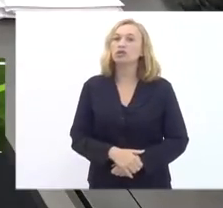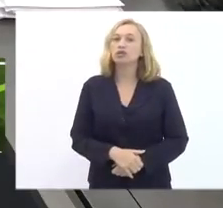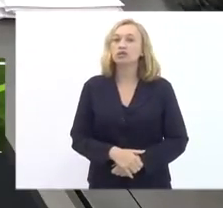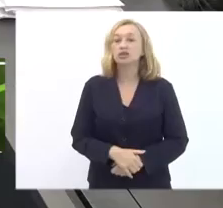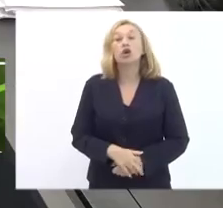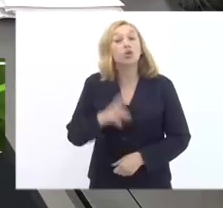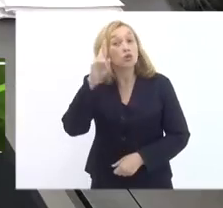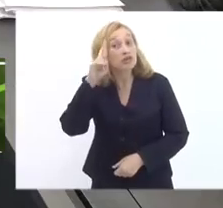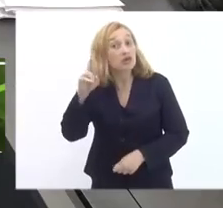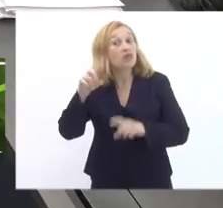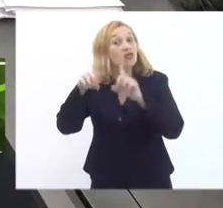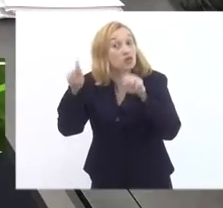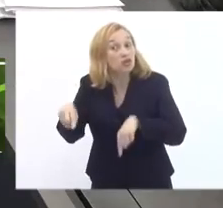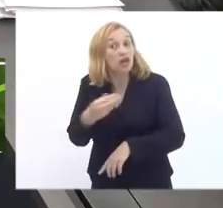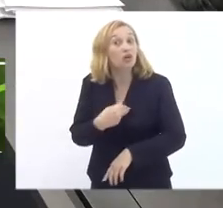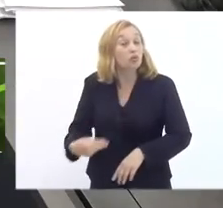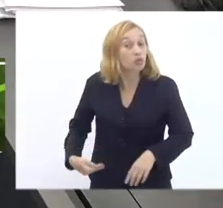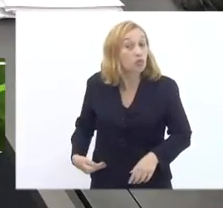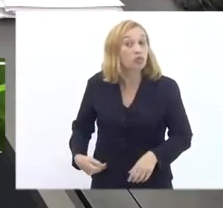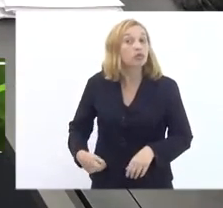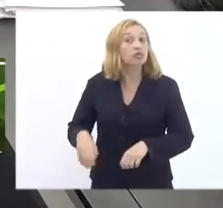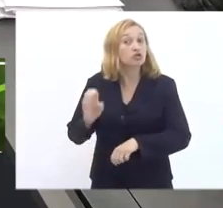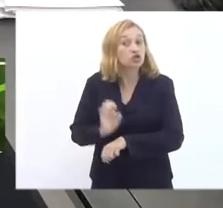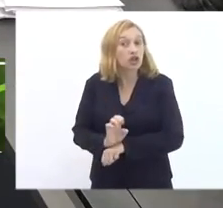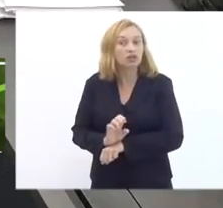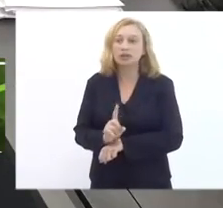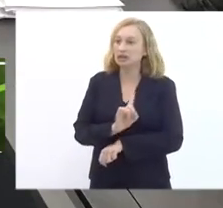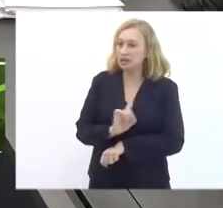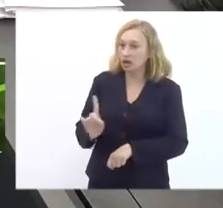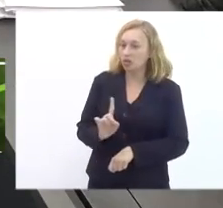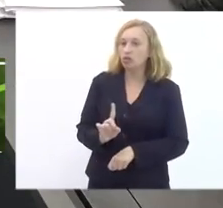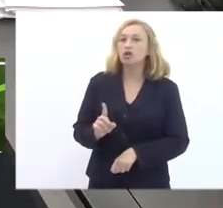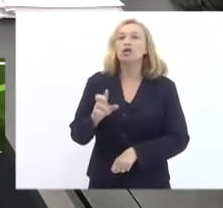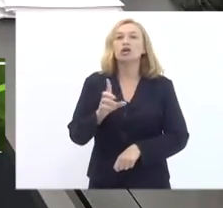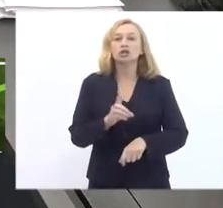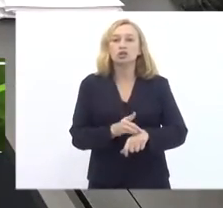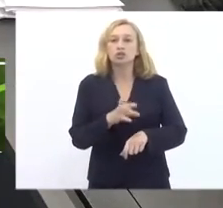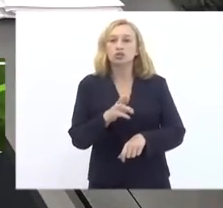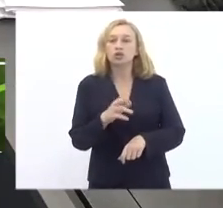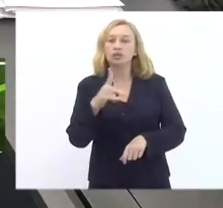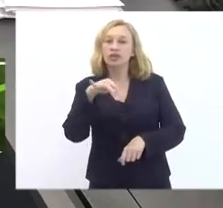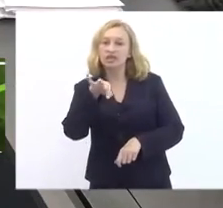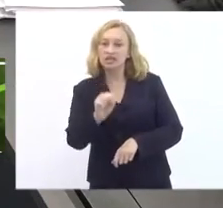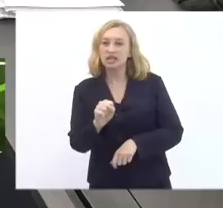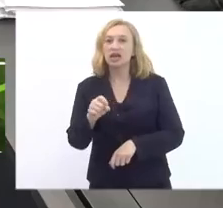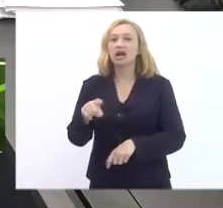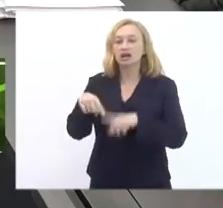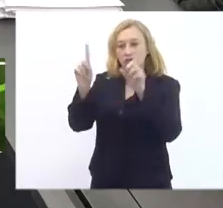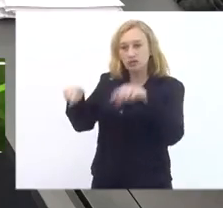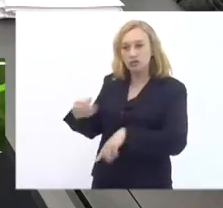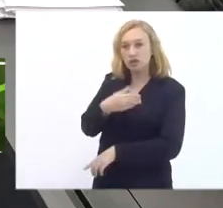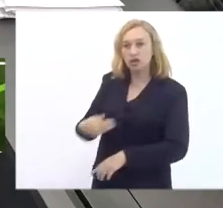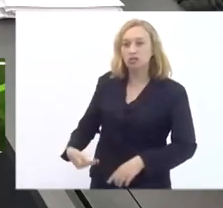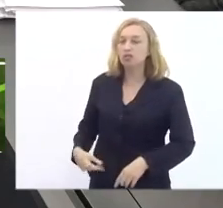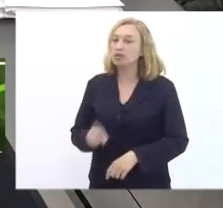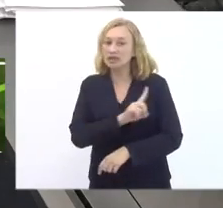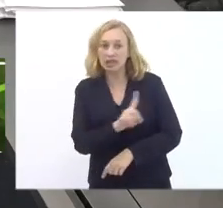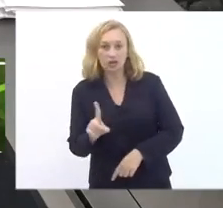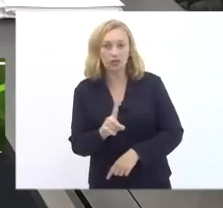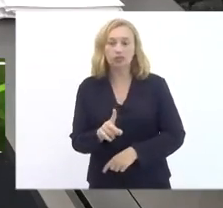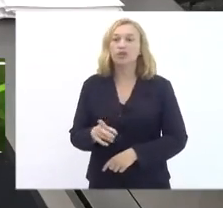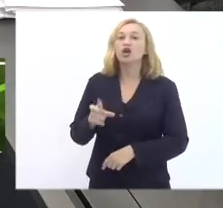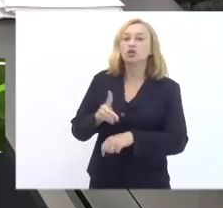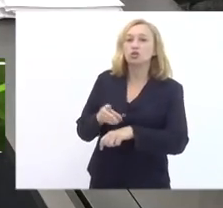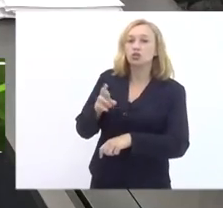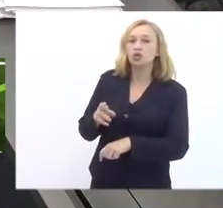Não, o senhor é funcionário público estatutário? Doutora Priscila Sacalenha, a senhora é funcionária pública estatutária?